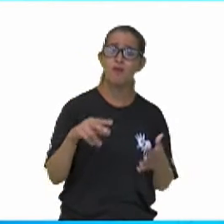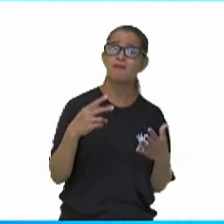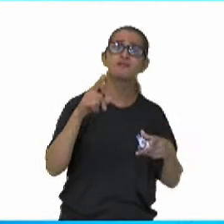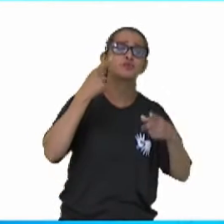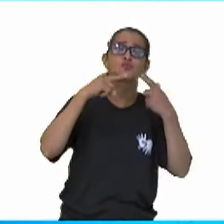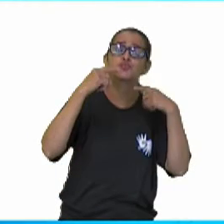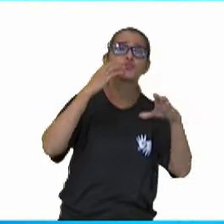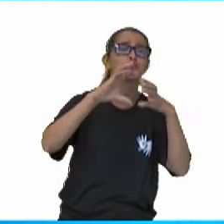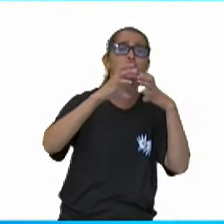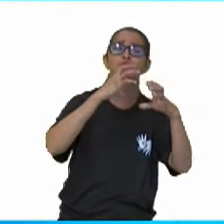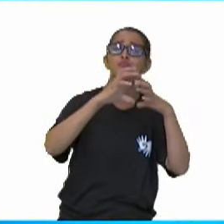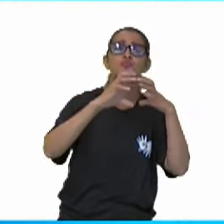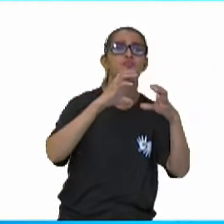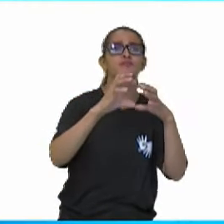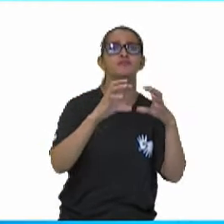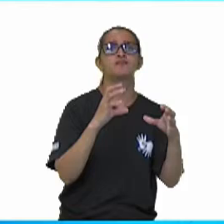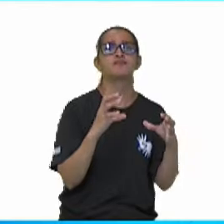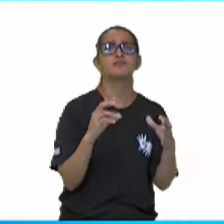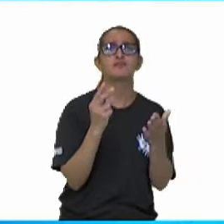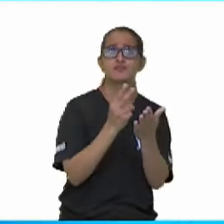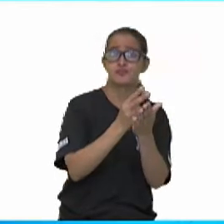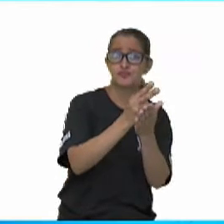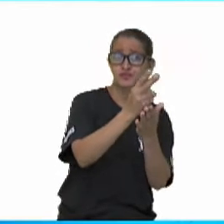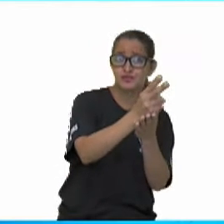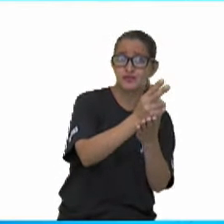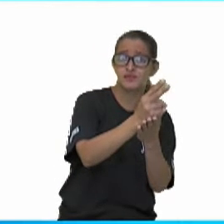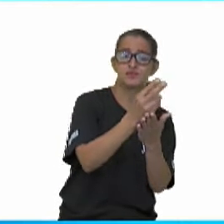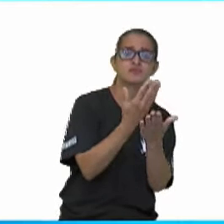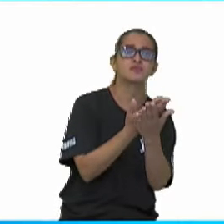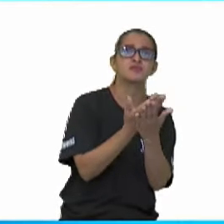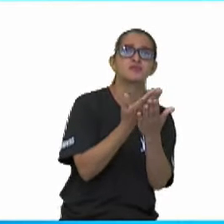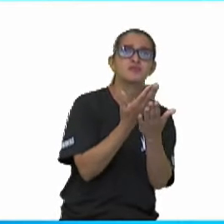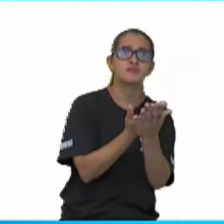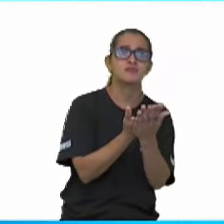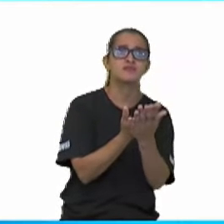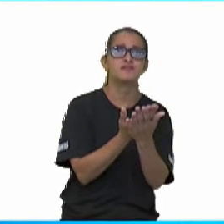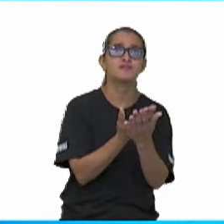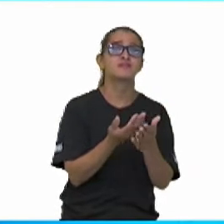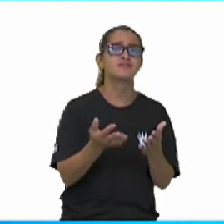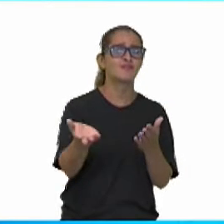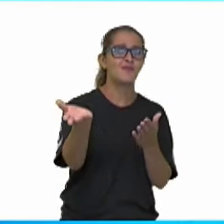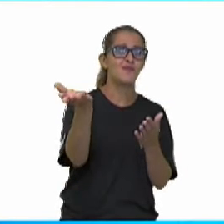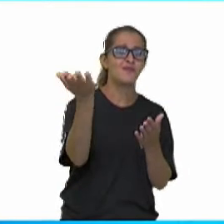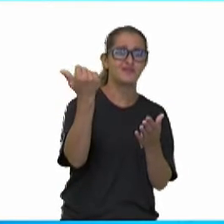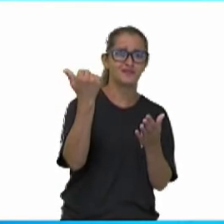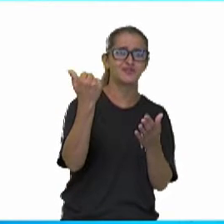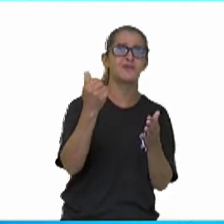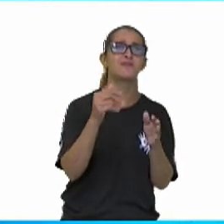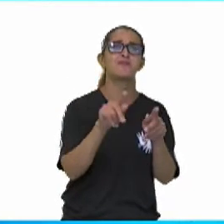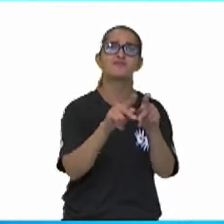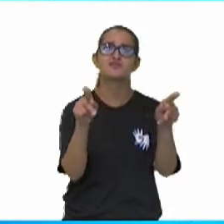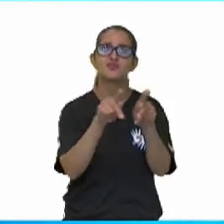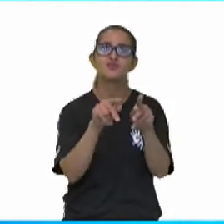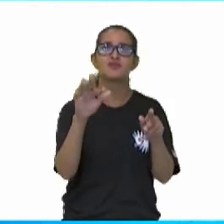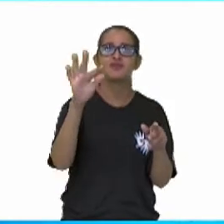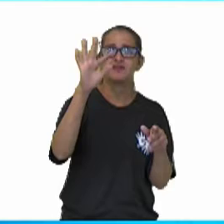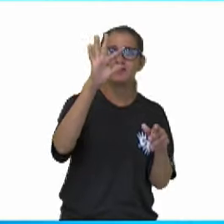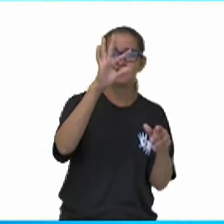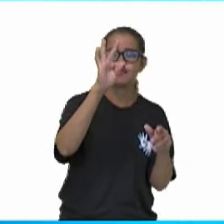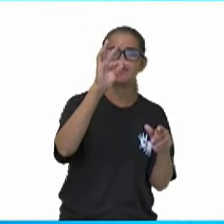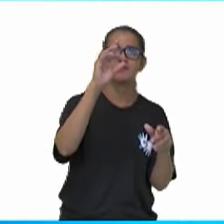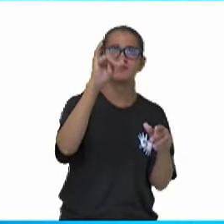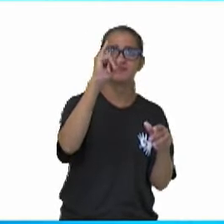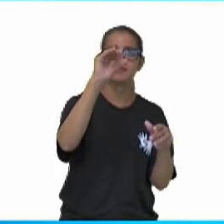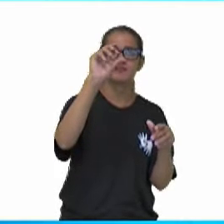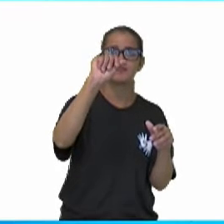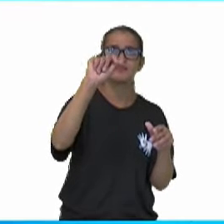Continuando os nossos estudos, quero dizer a vocês que convidamos o professor Tiago Sena para estar conosco aqui no estúdio.